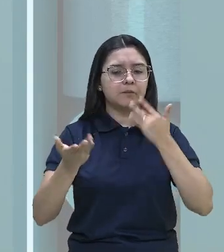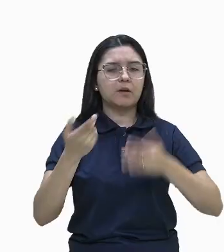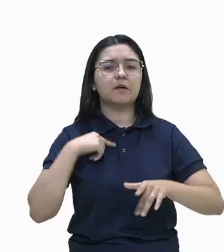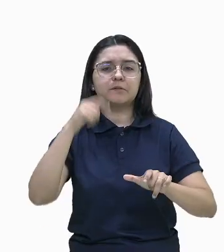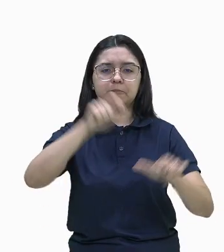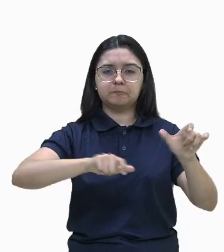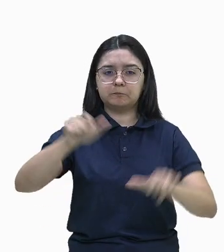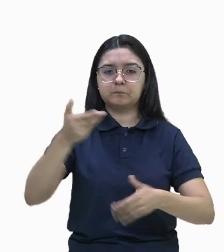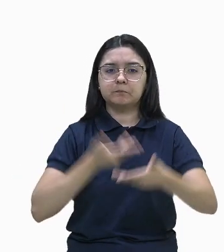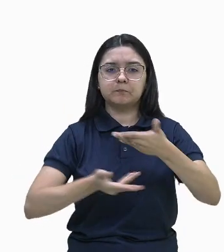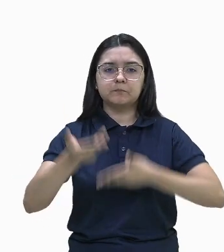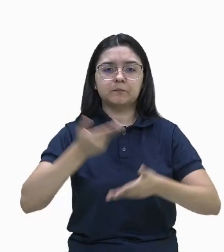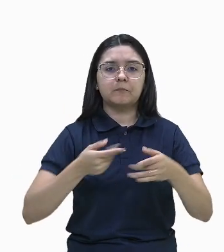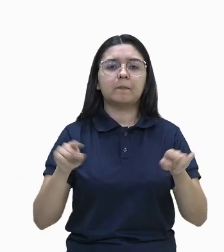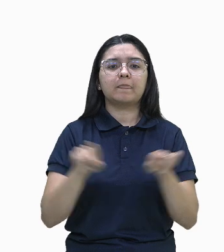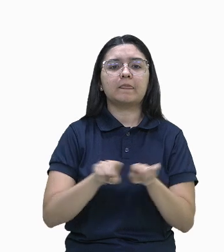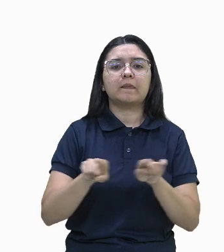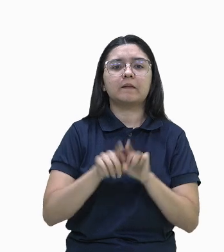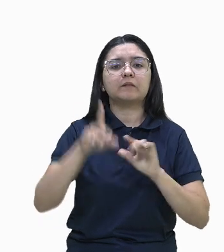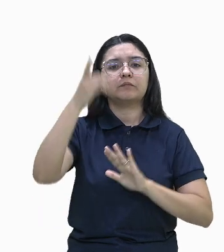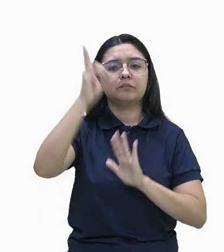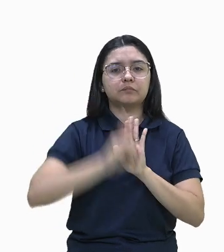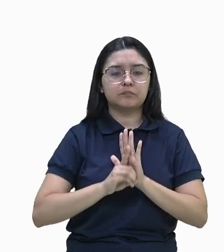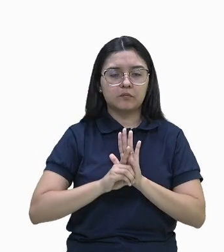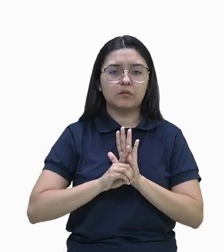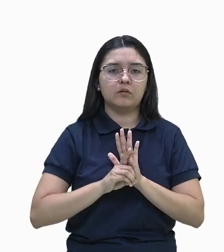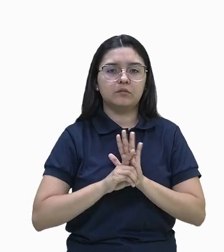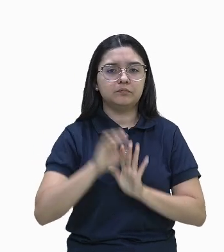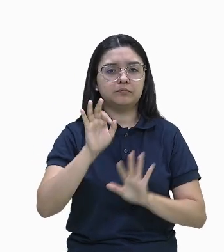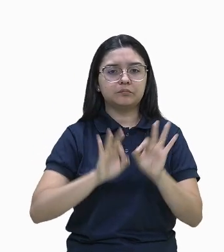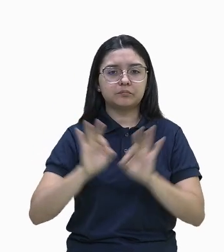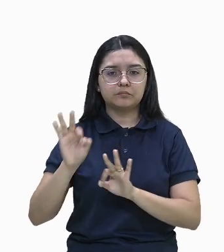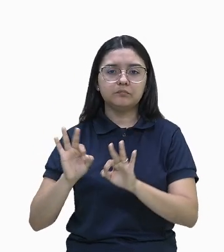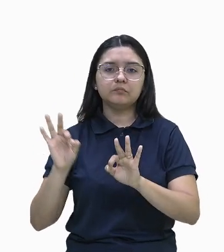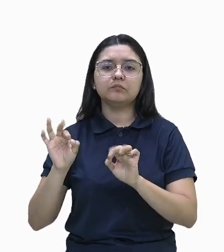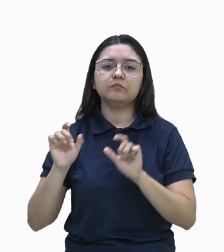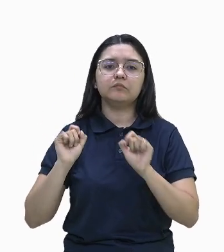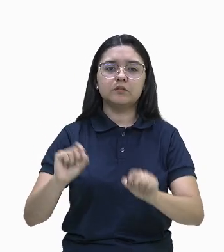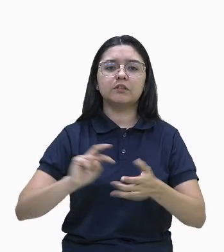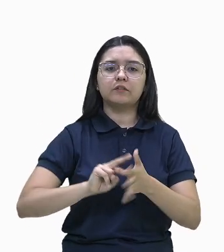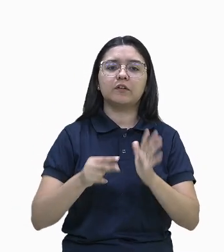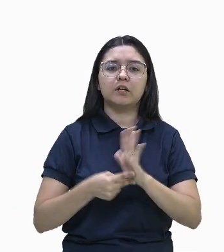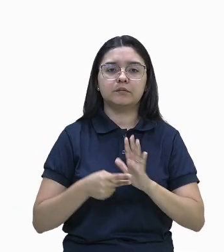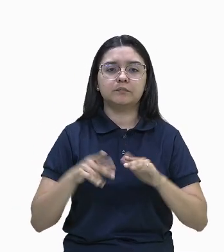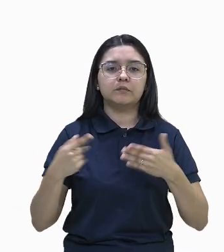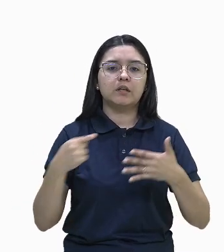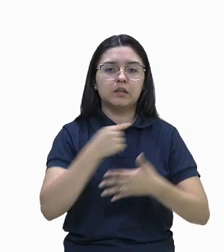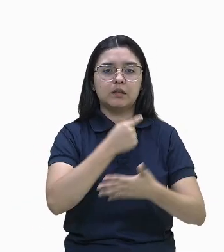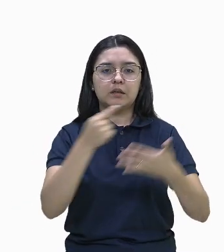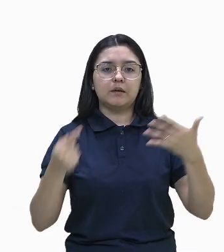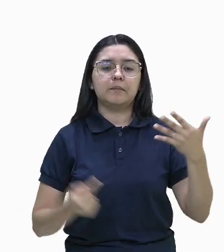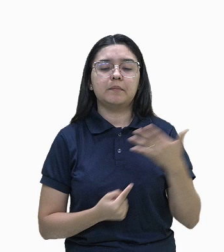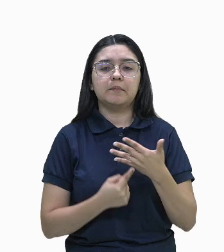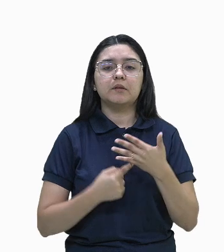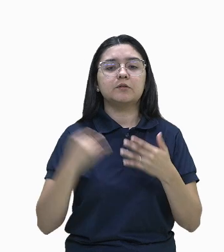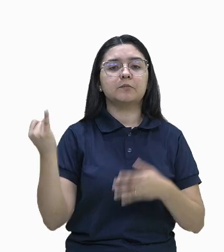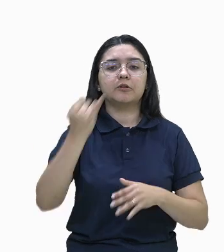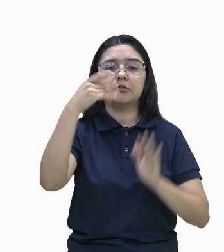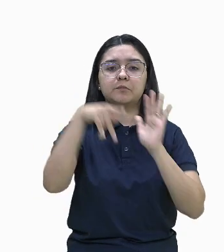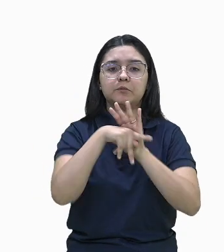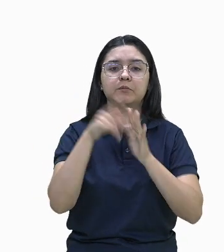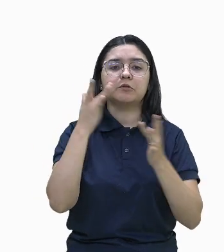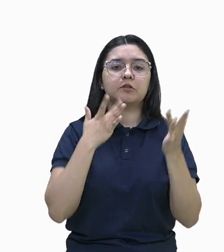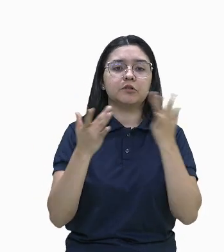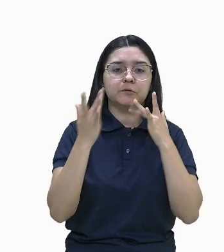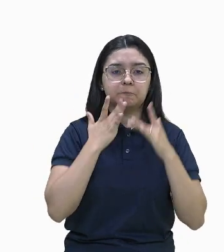falar da dramaturgia em construção de sentido. elementos fundamentais do teatro. Então,